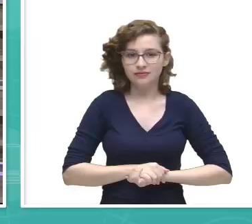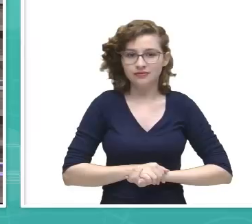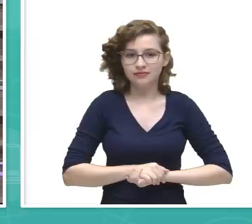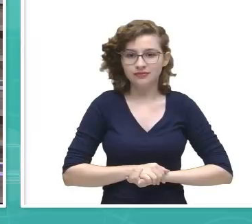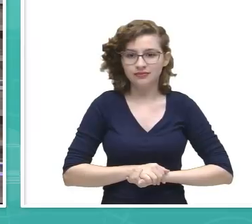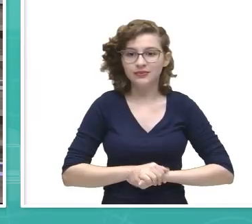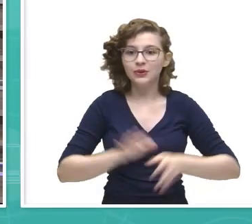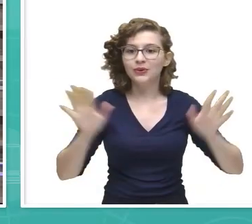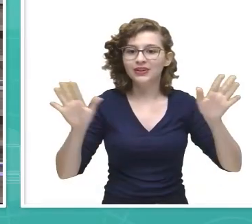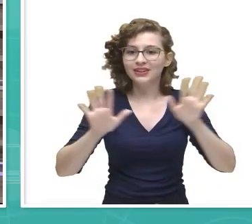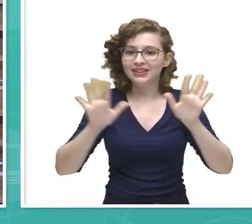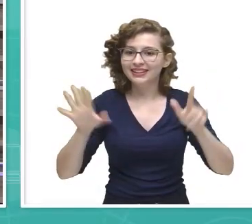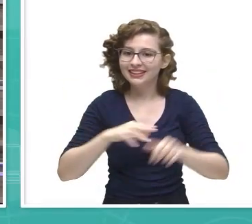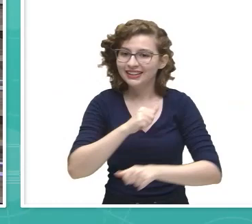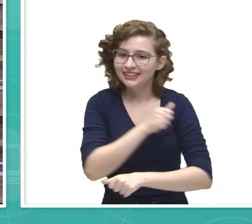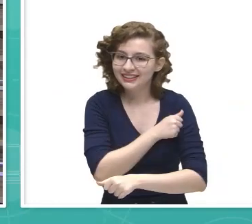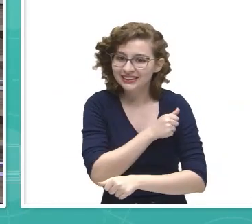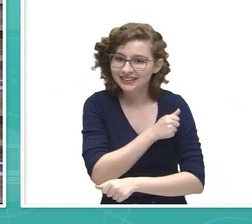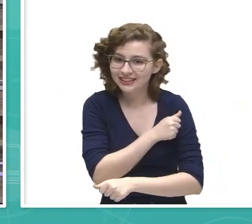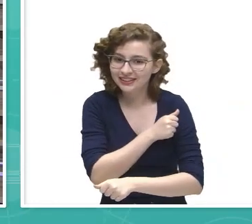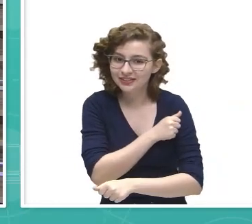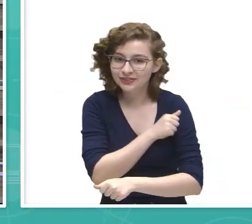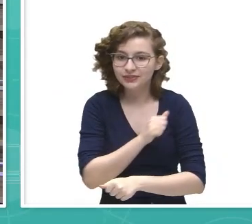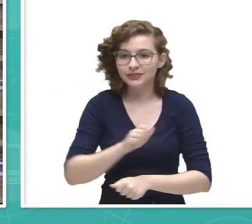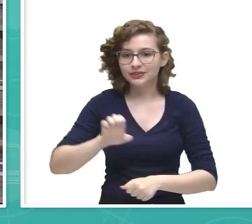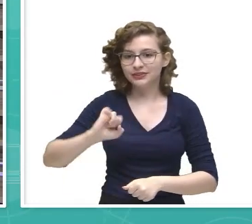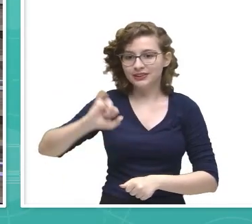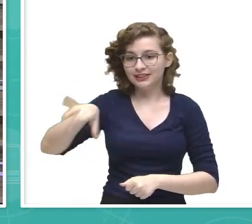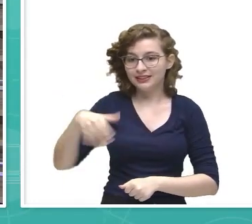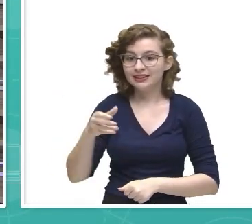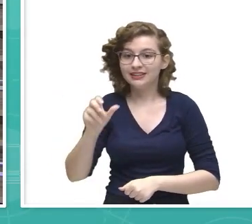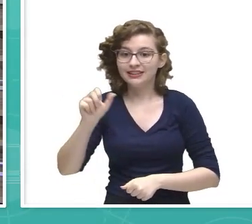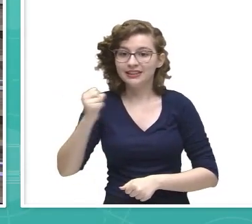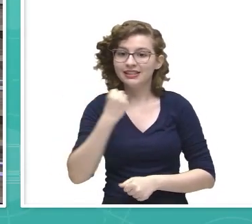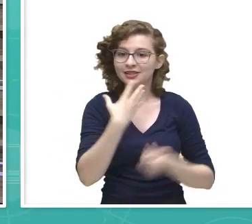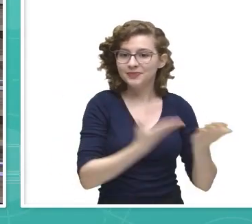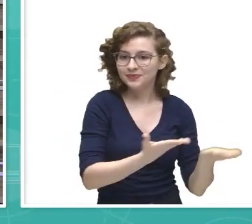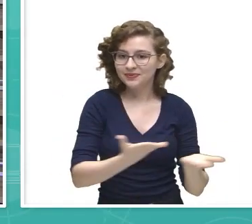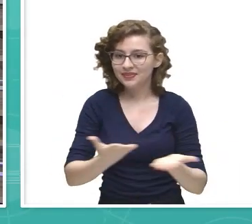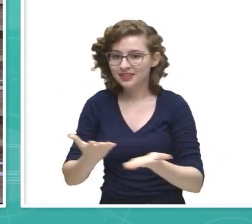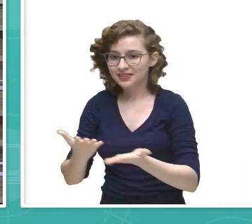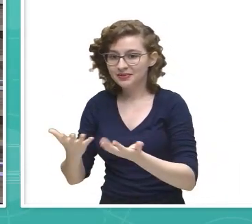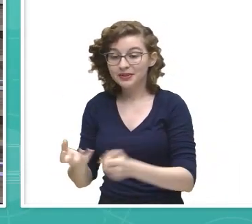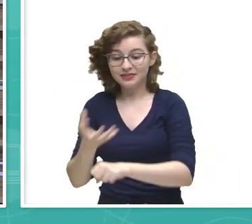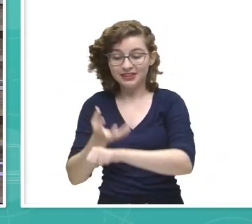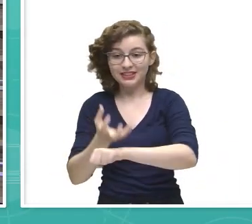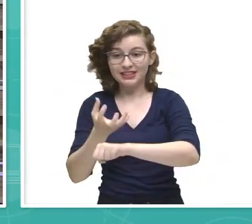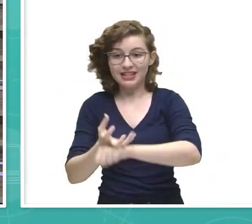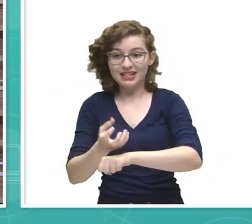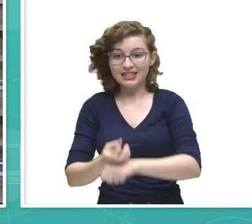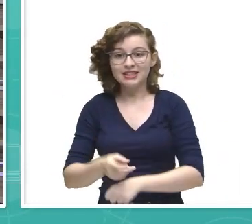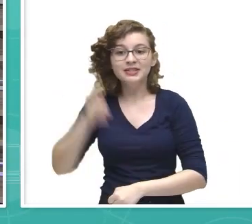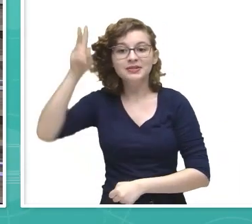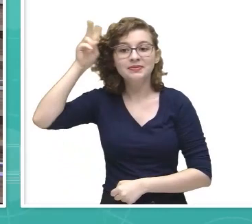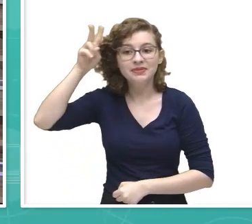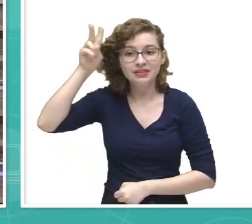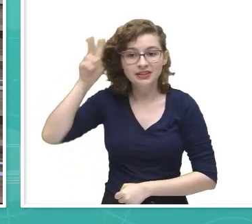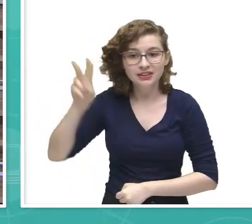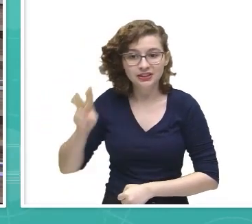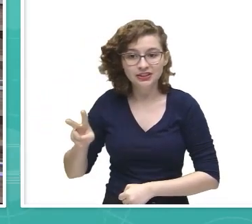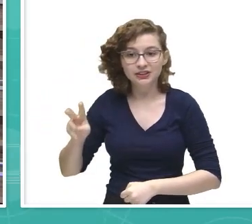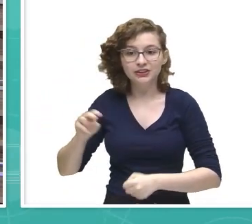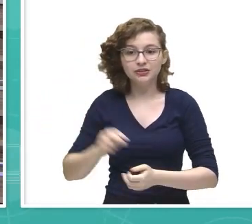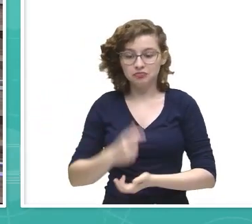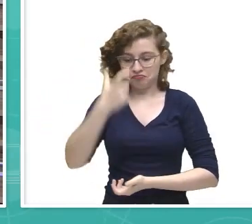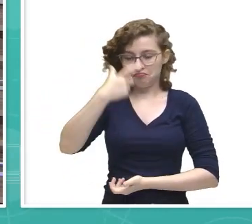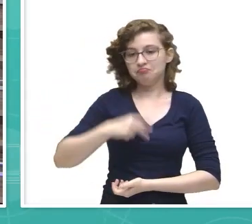Olá, aluno da sexta etapa de EJA. Seja bem-vindo à nossa aula de História. Eu sou o professor Ananias Neto e hoje vai ser a